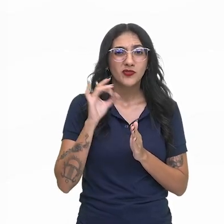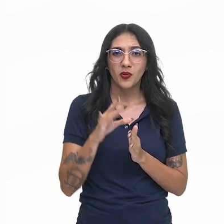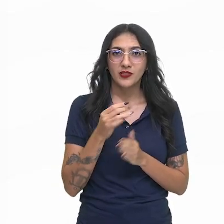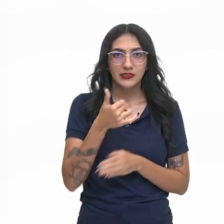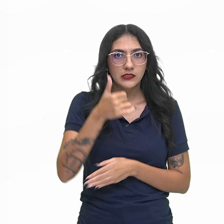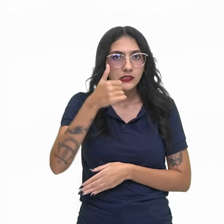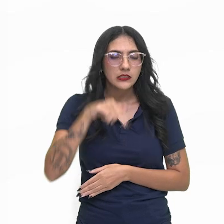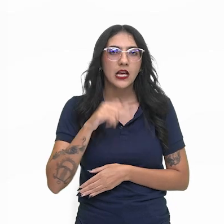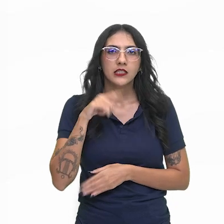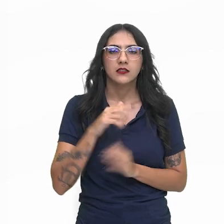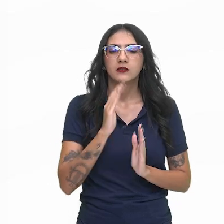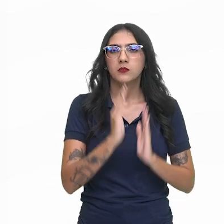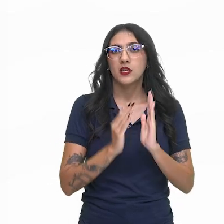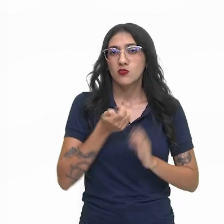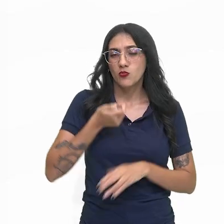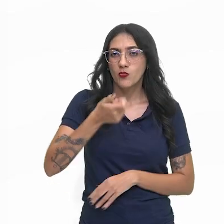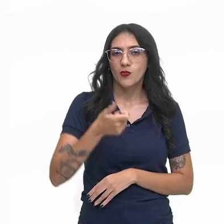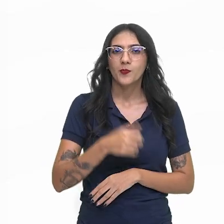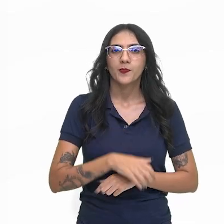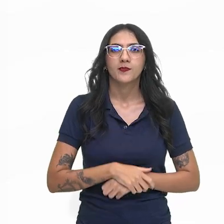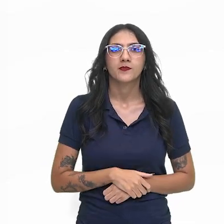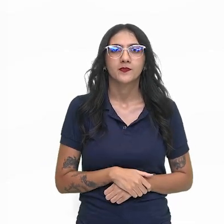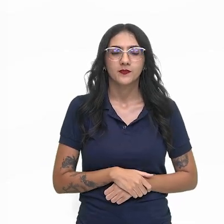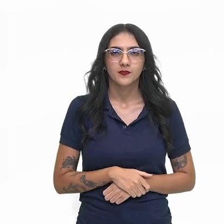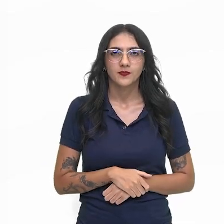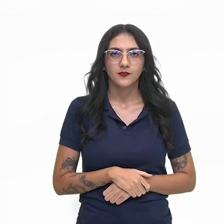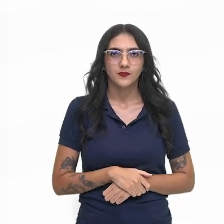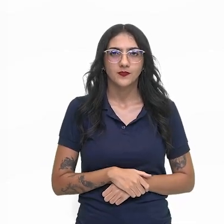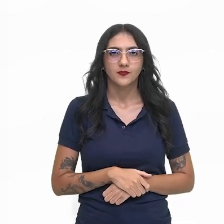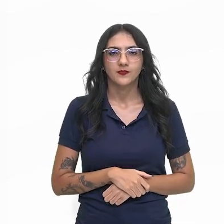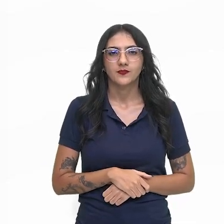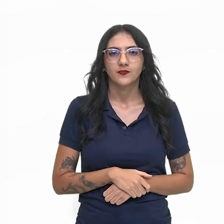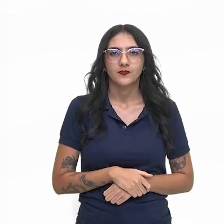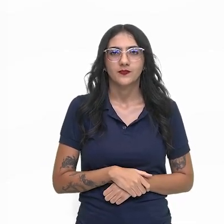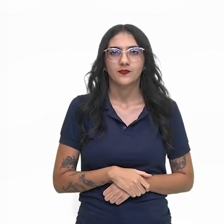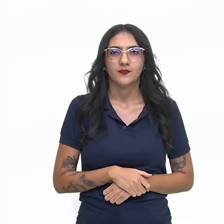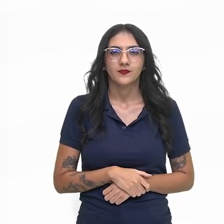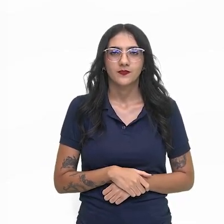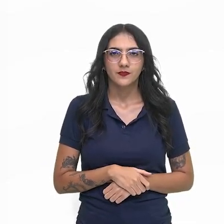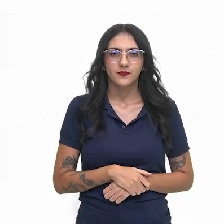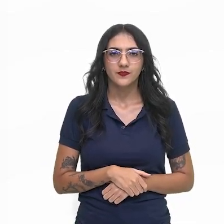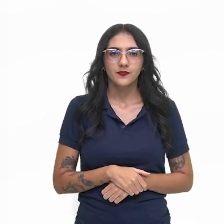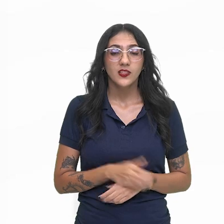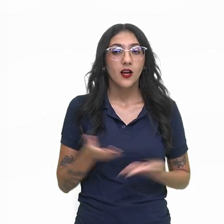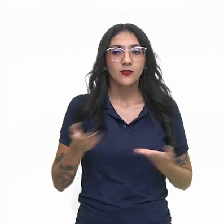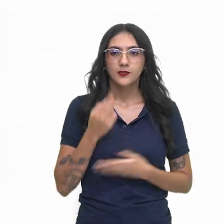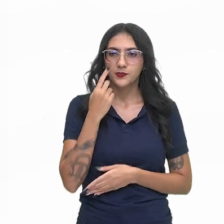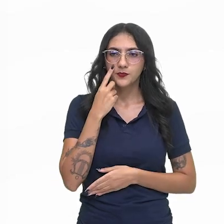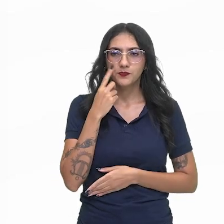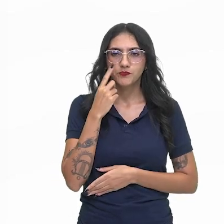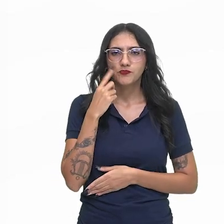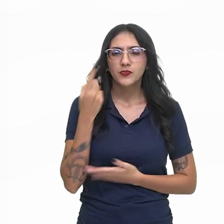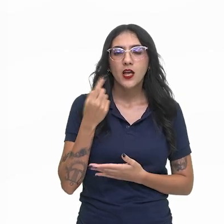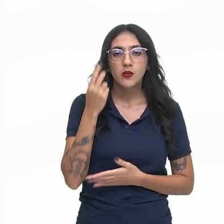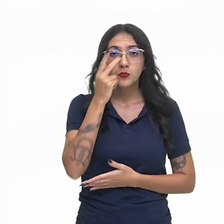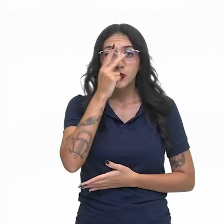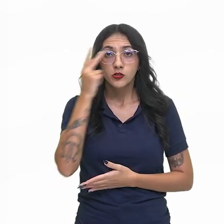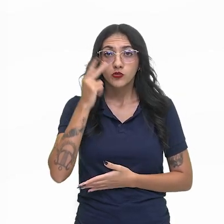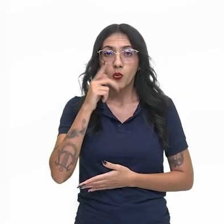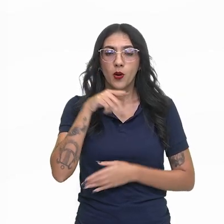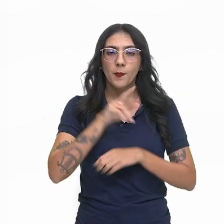atos institucionais. Falando agora dos presidentes durante a ditadura militar no Brasil.